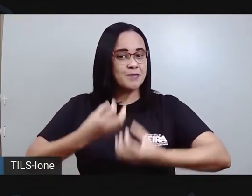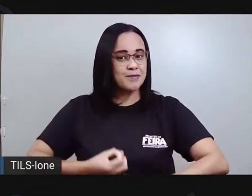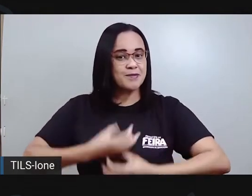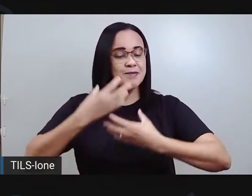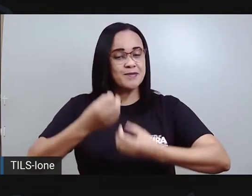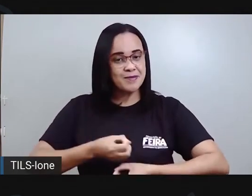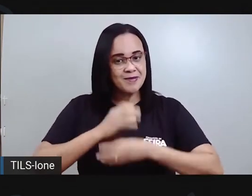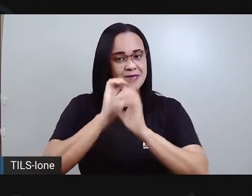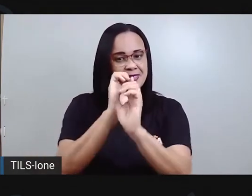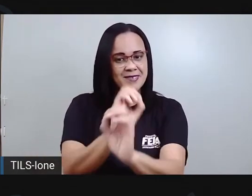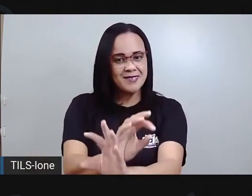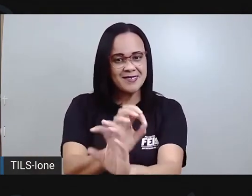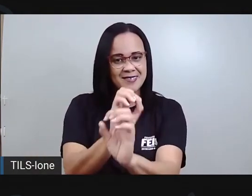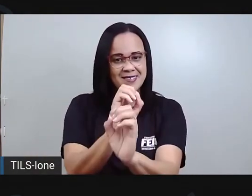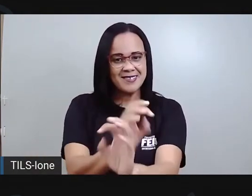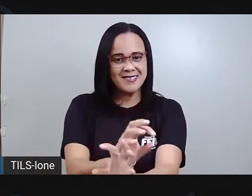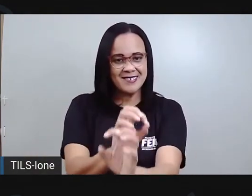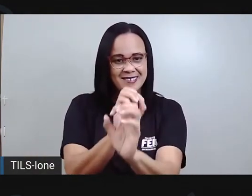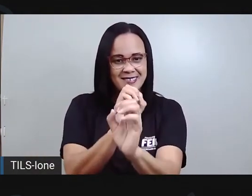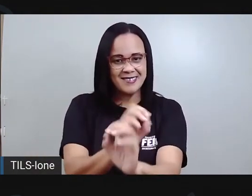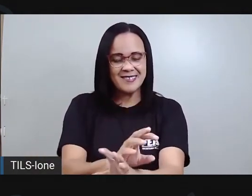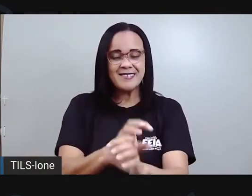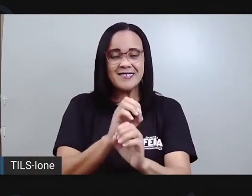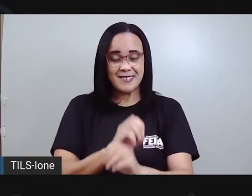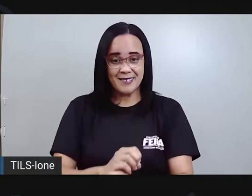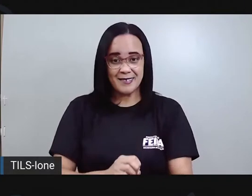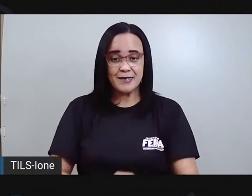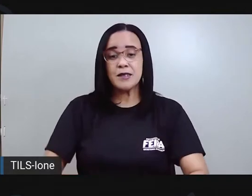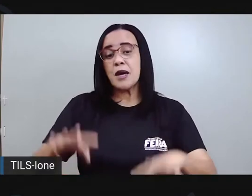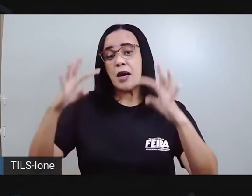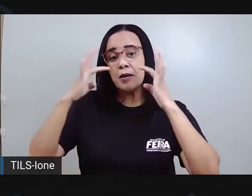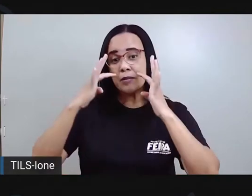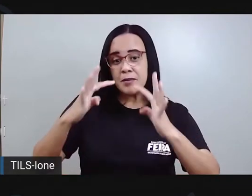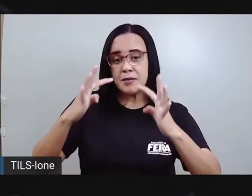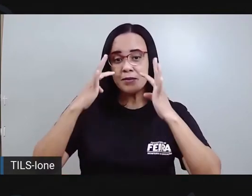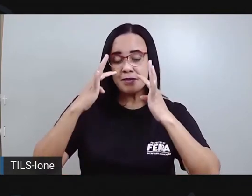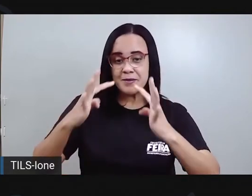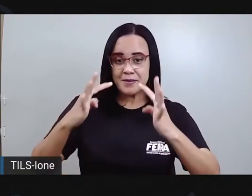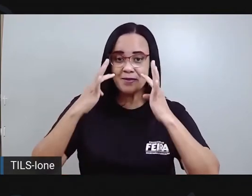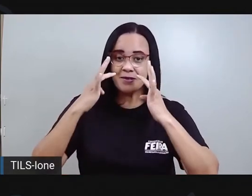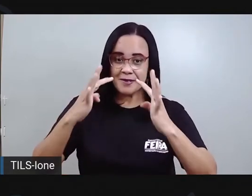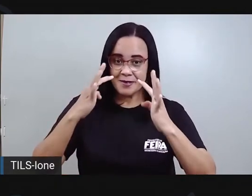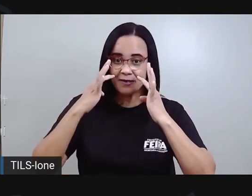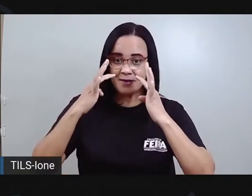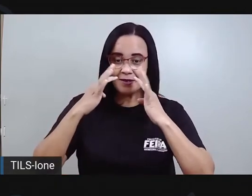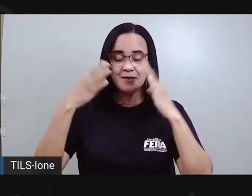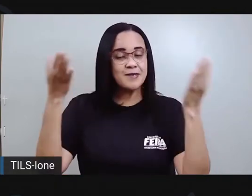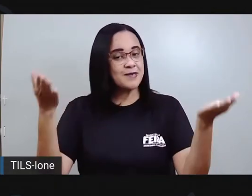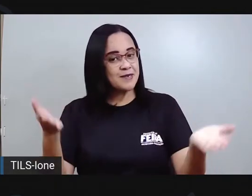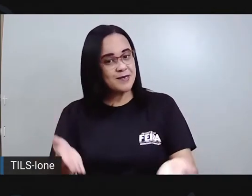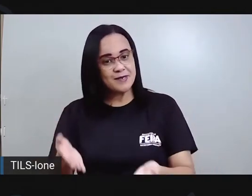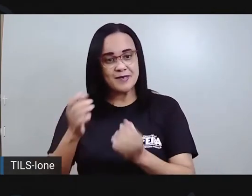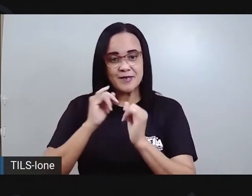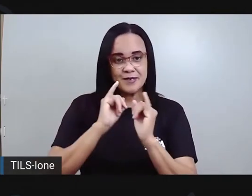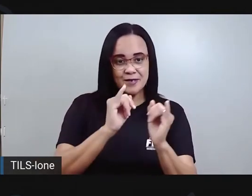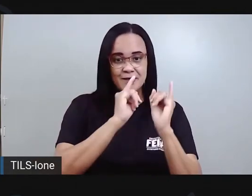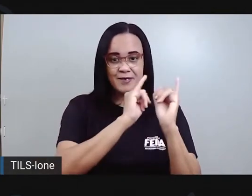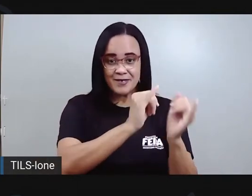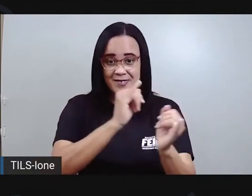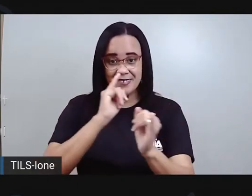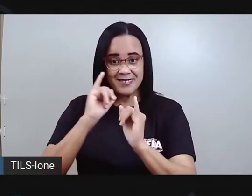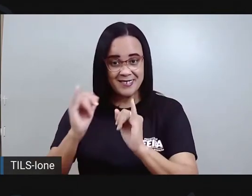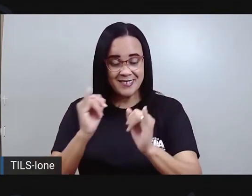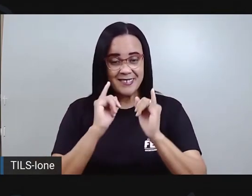te ensinar. De novo. Preste atenção que agora eu vou